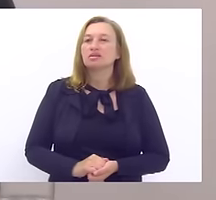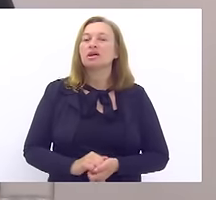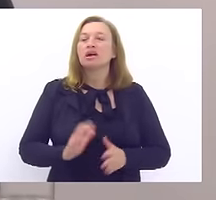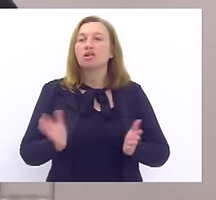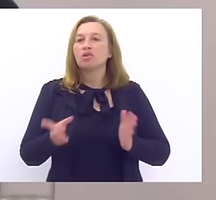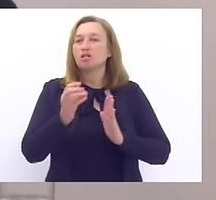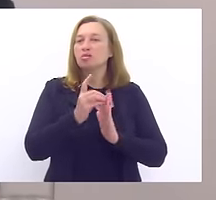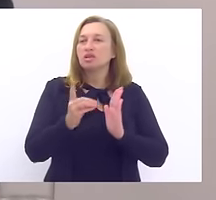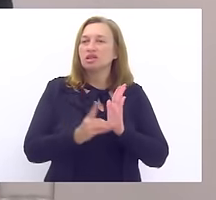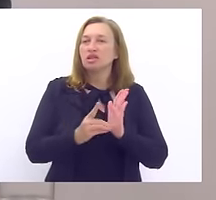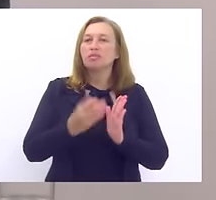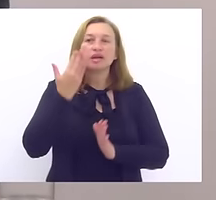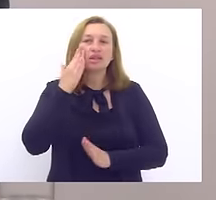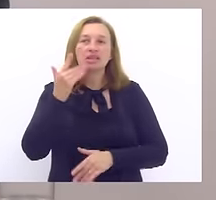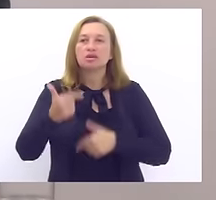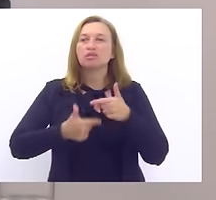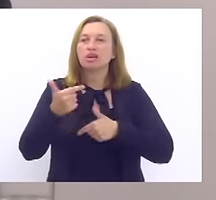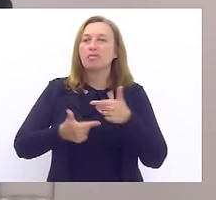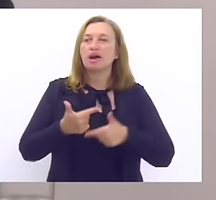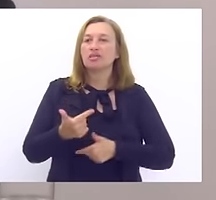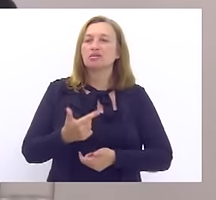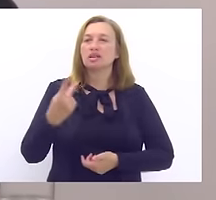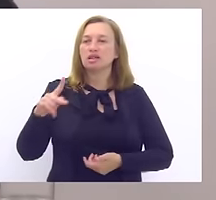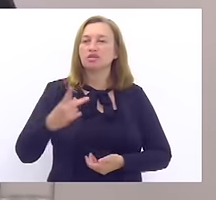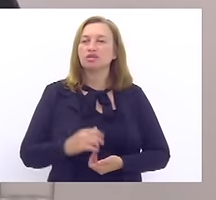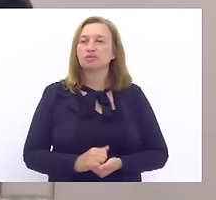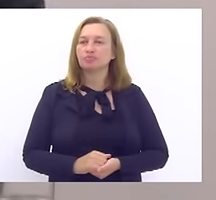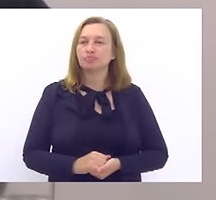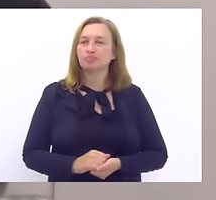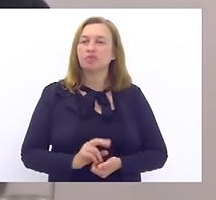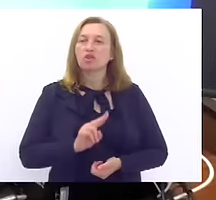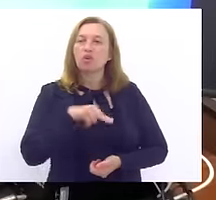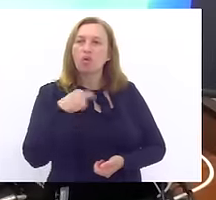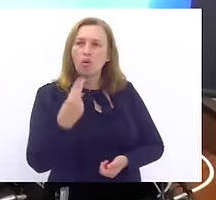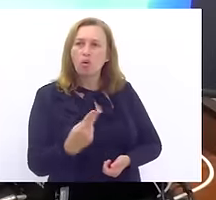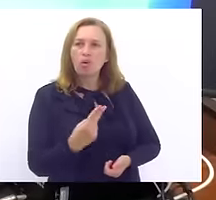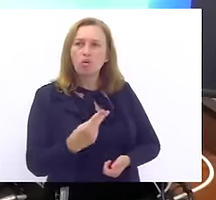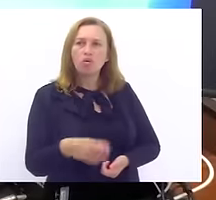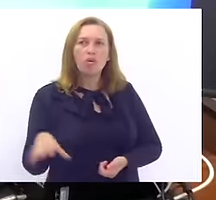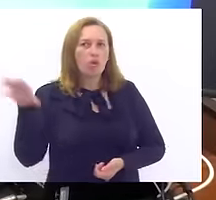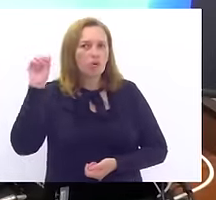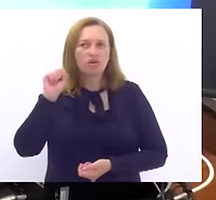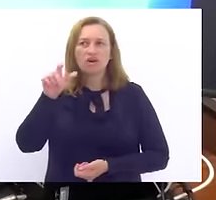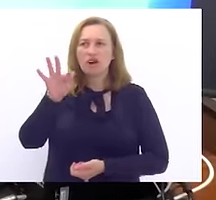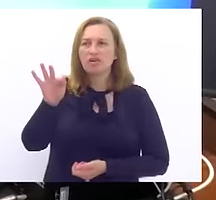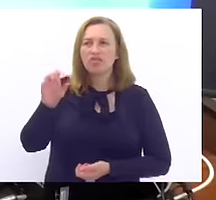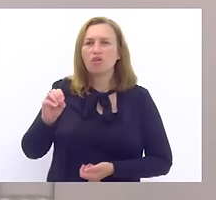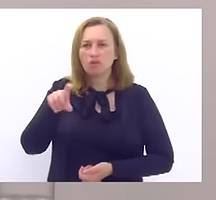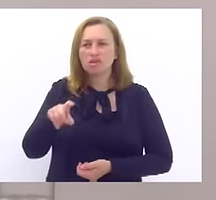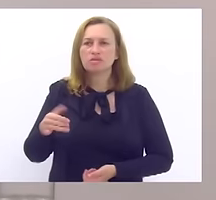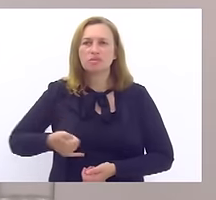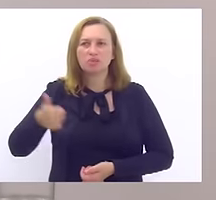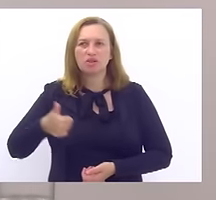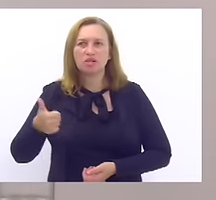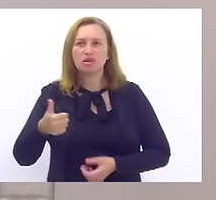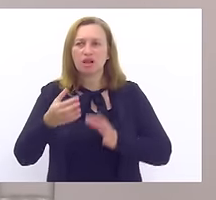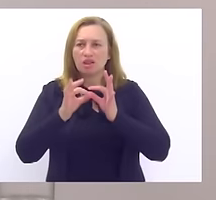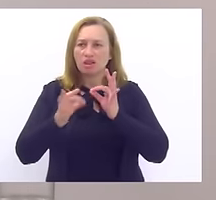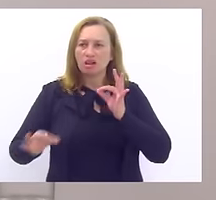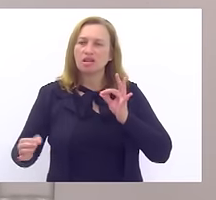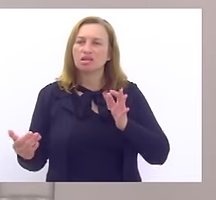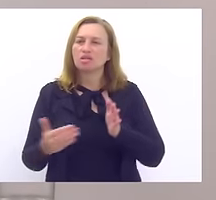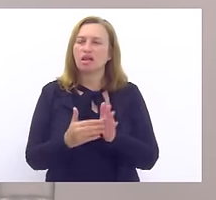para a gente poder entender a dinâmica dessas operações primeiro eu acho interessante a gente se Estendeu até agora